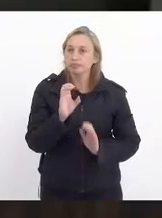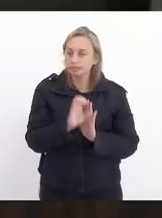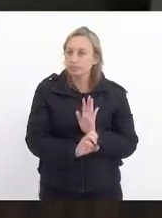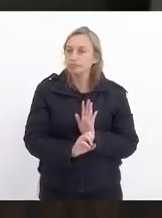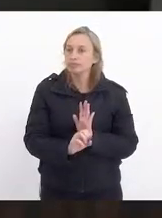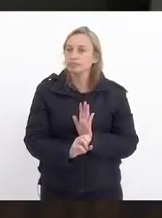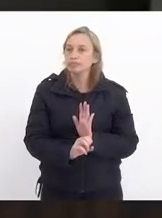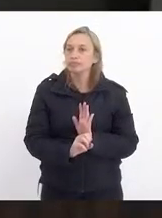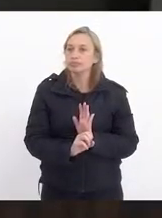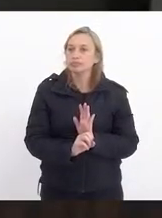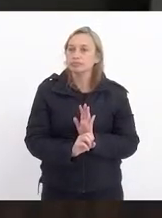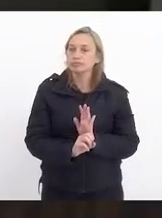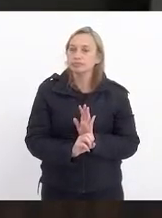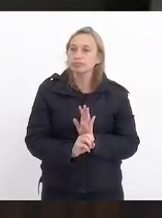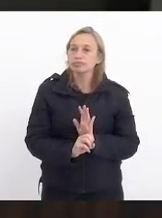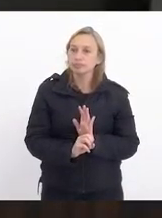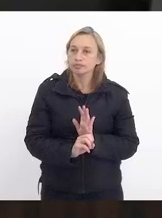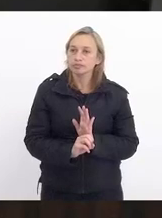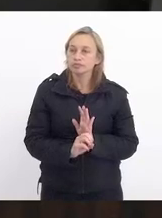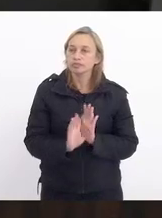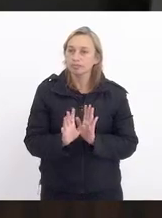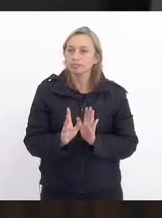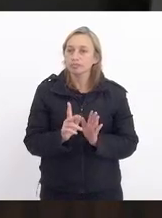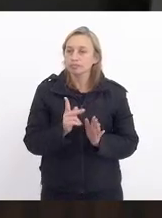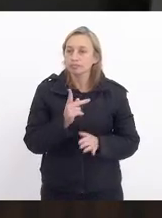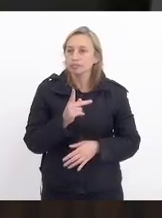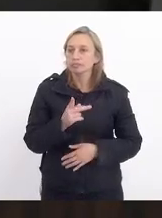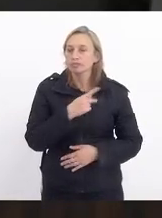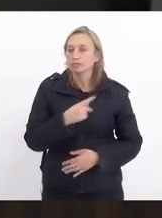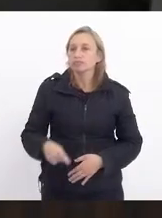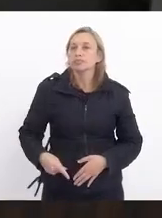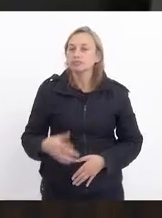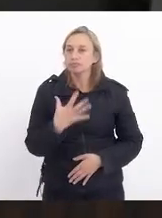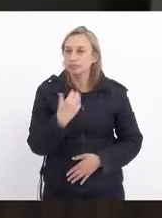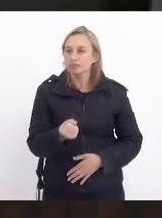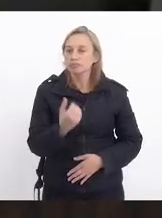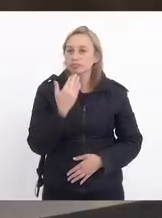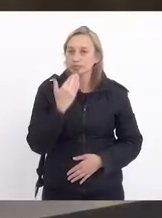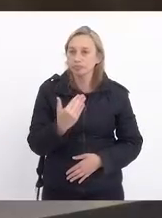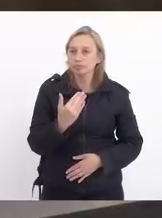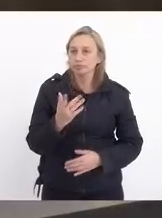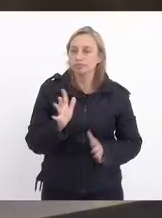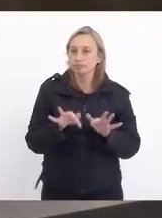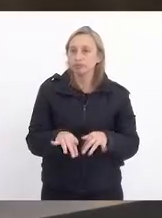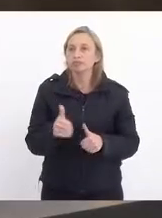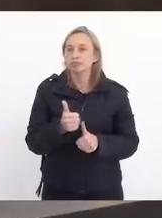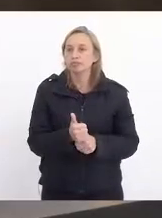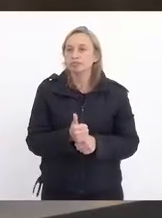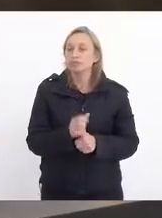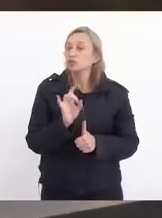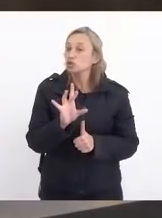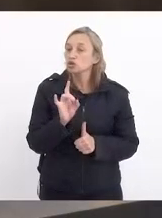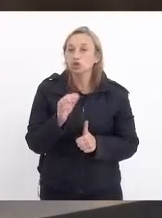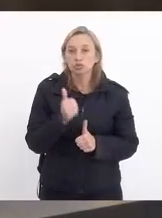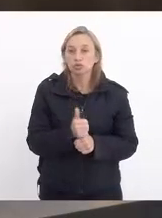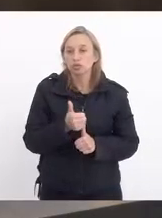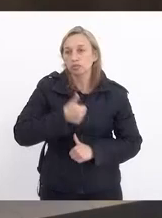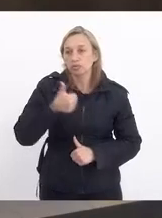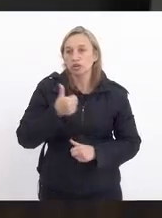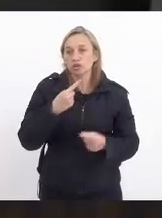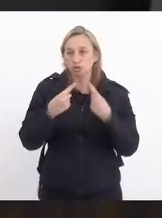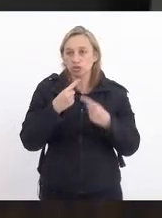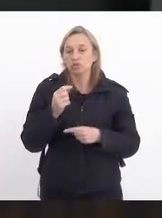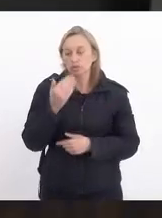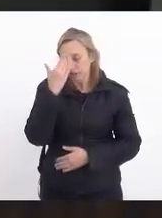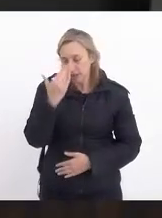emenda dois e o resultado é o exigência defere pedido de forma final de redação não precisa desculpa não é só o substitutivo tá em primeira discussão